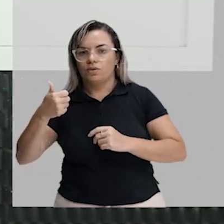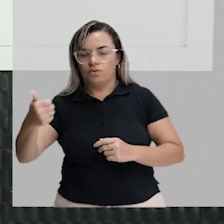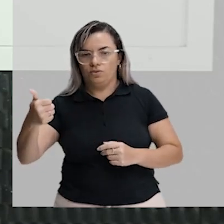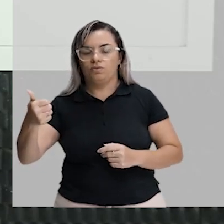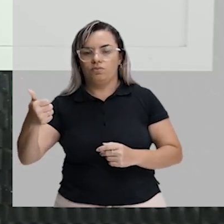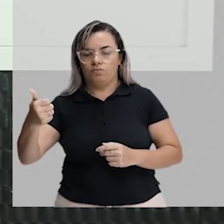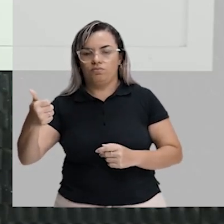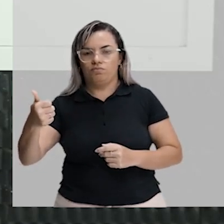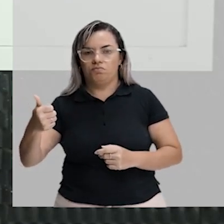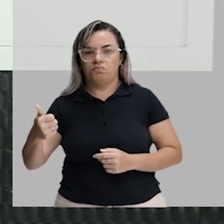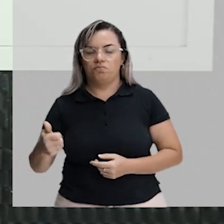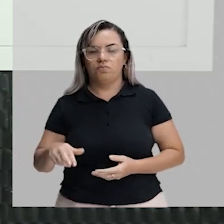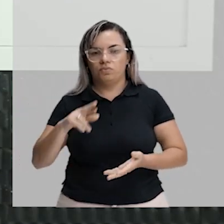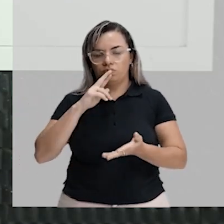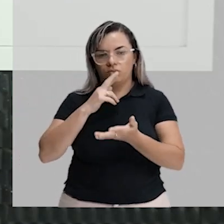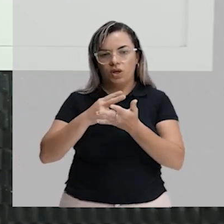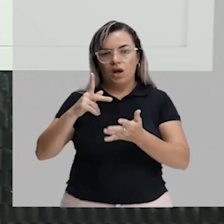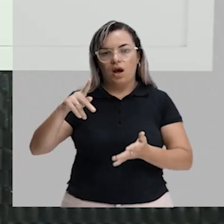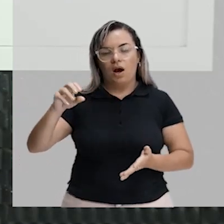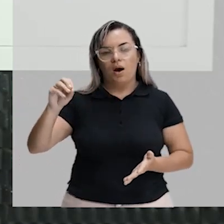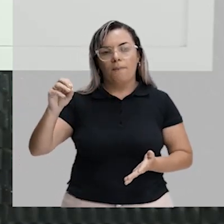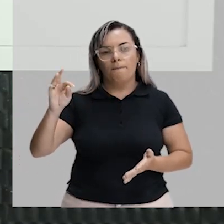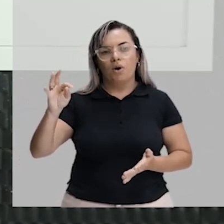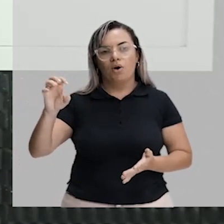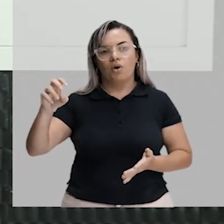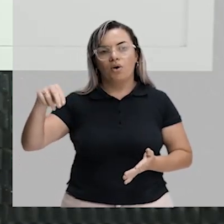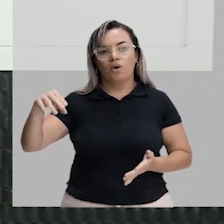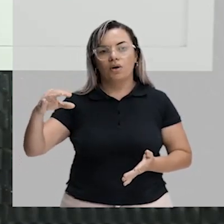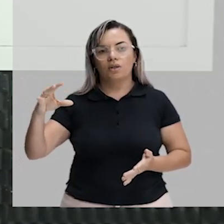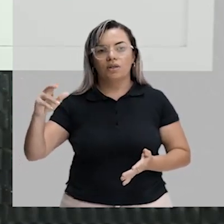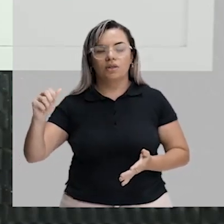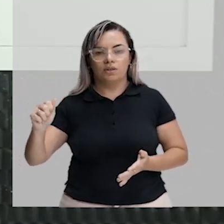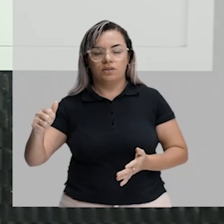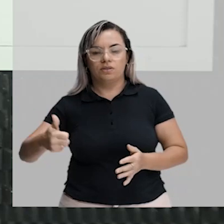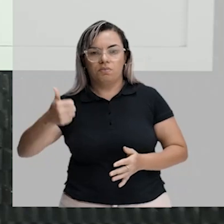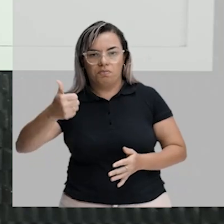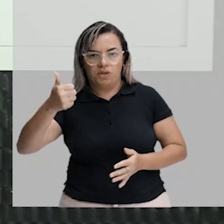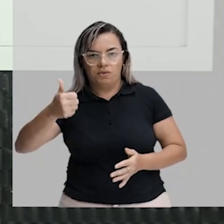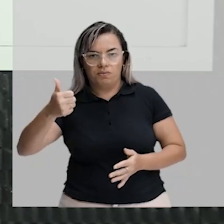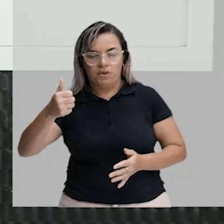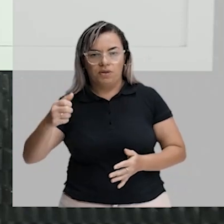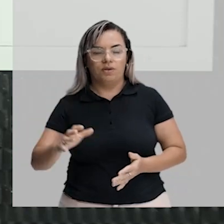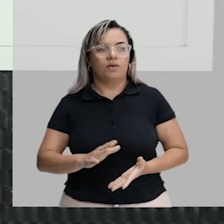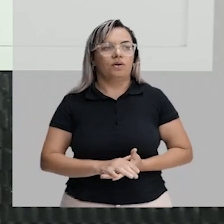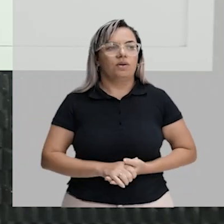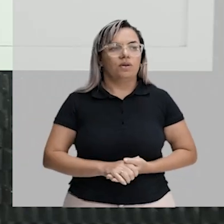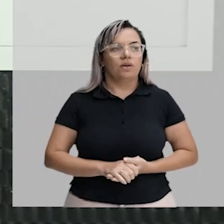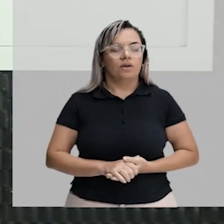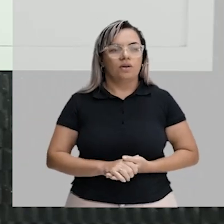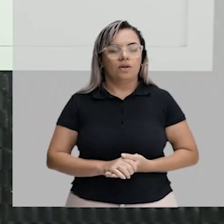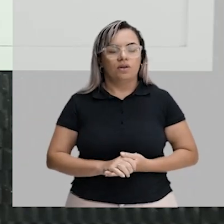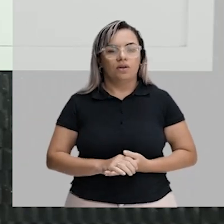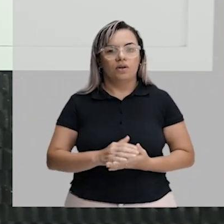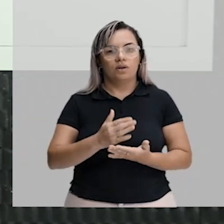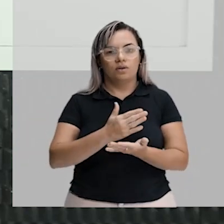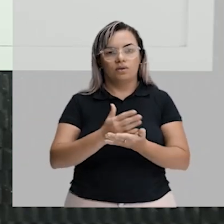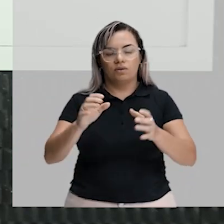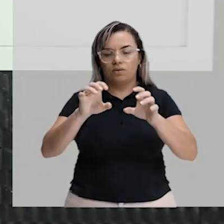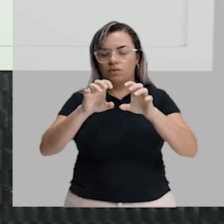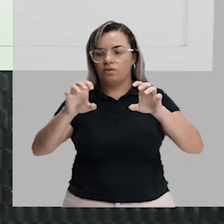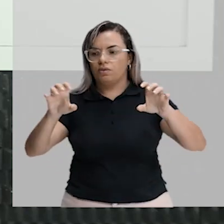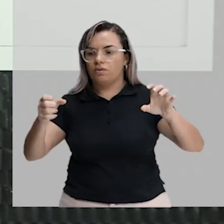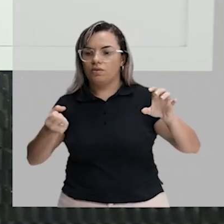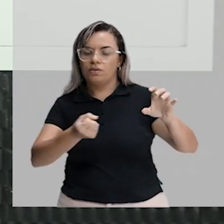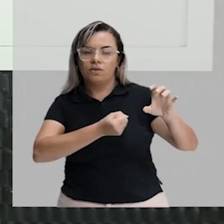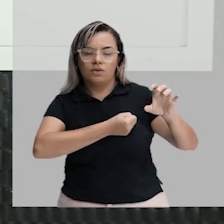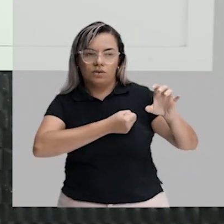primeiro. Vou resolver agora essas multiplicações aqui, tá? Resolvendo tipo uma expressão numérica que, de fato, a partir do